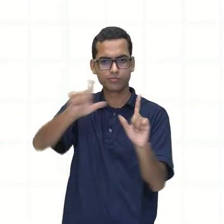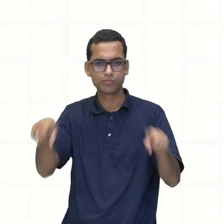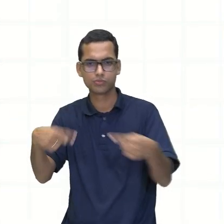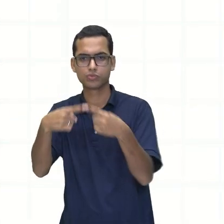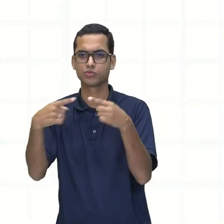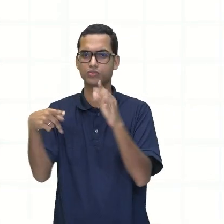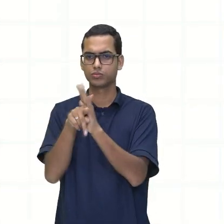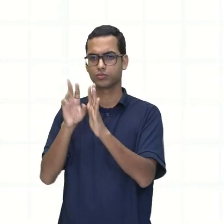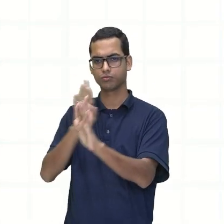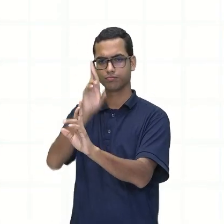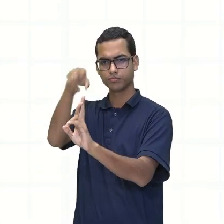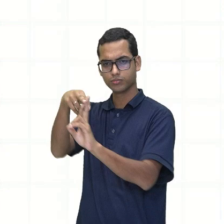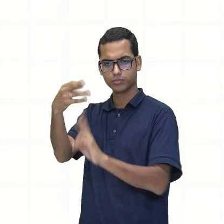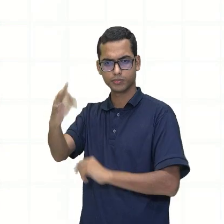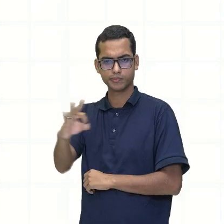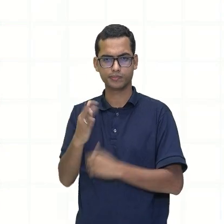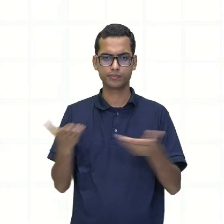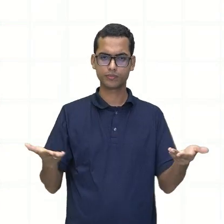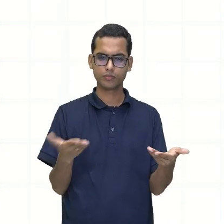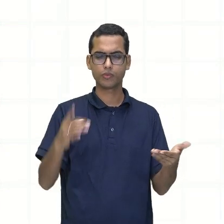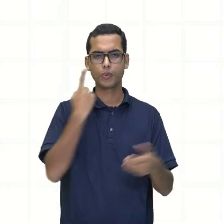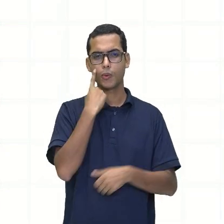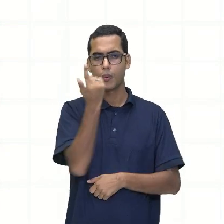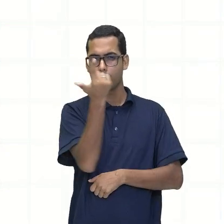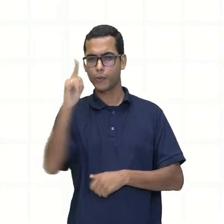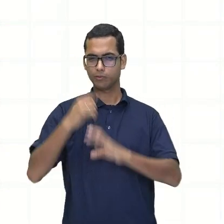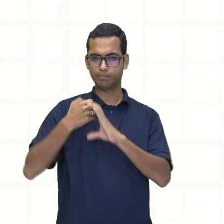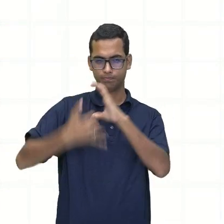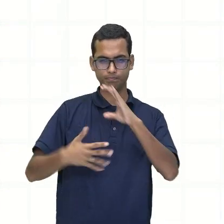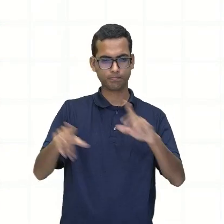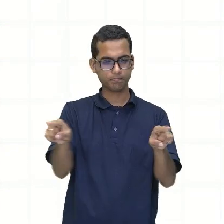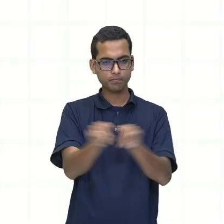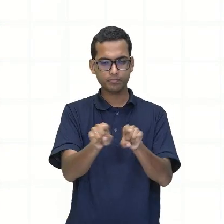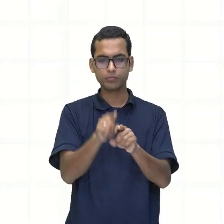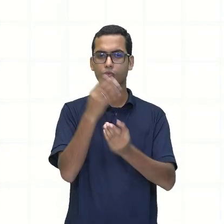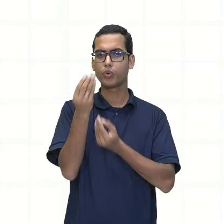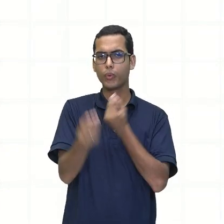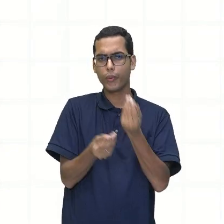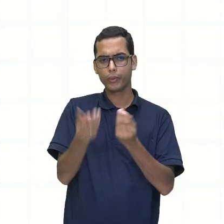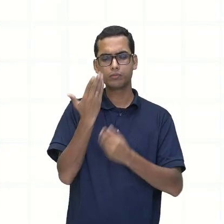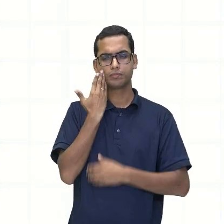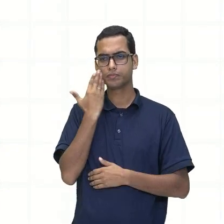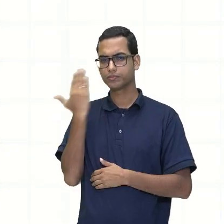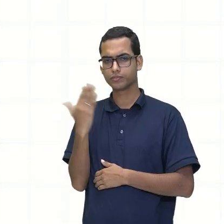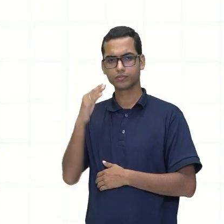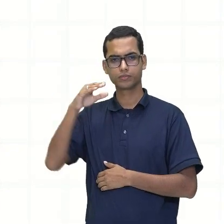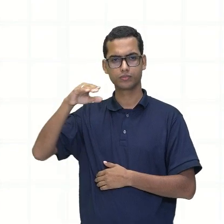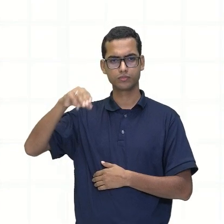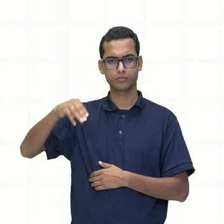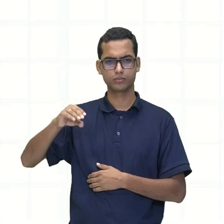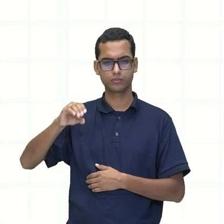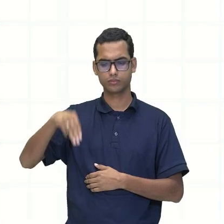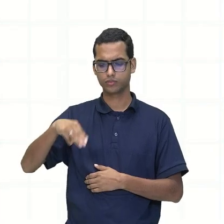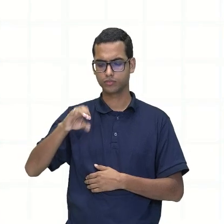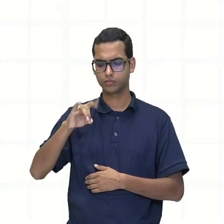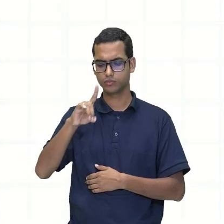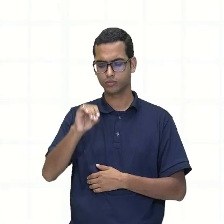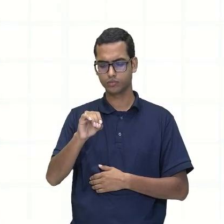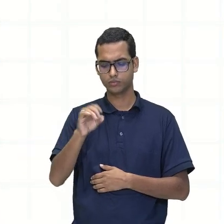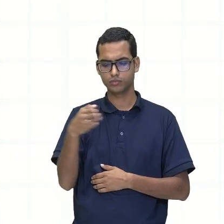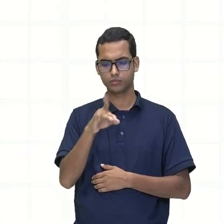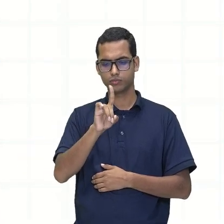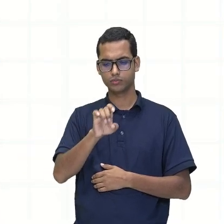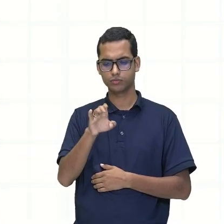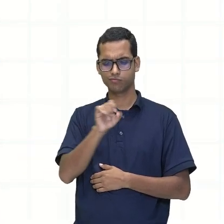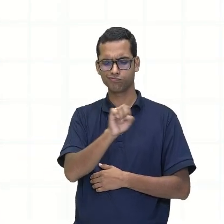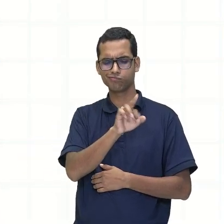ele se refere. E aí, outra coisa, outra situação que o adjetivo vai indicar é o modo de ser, né?